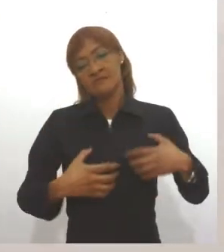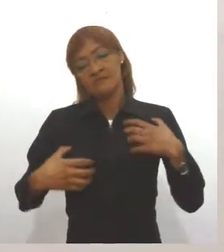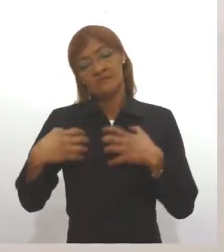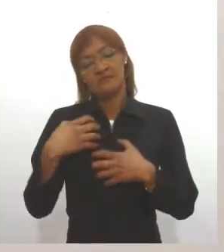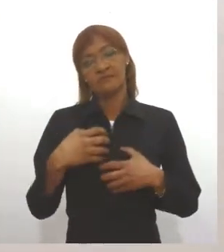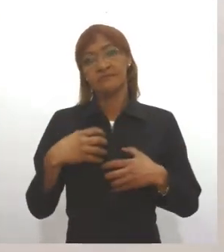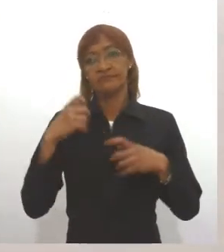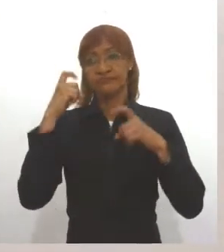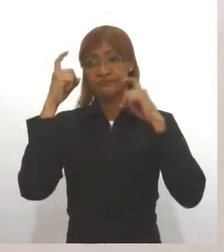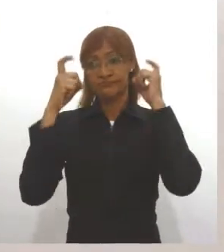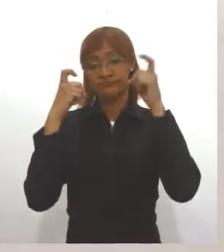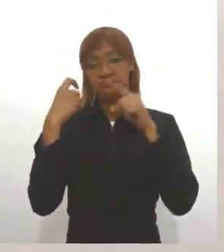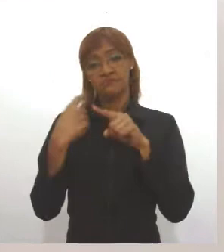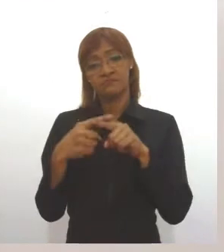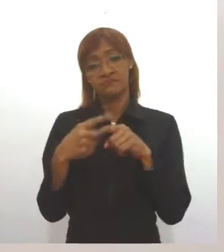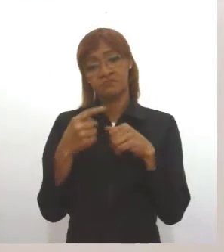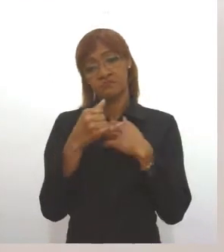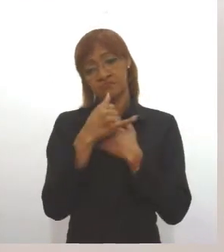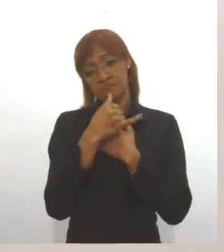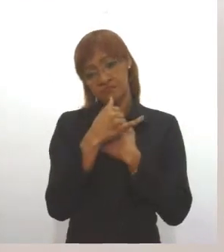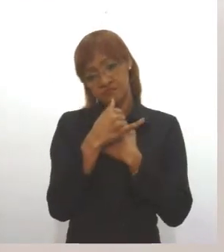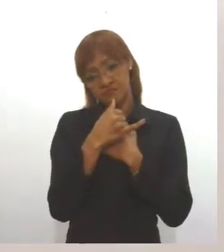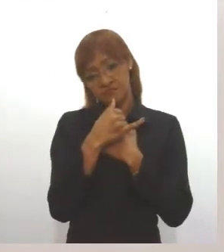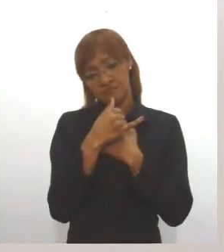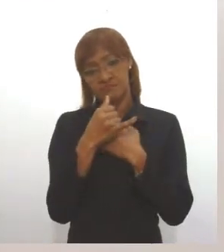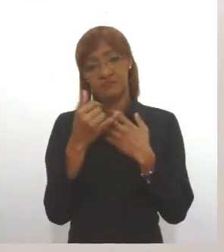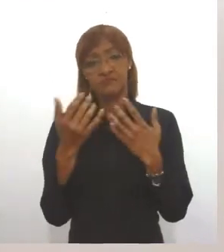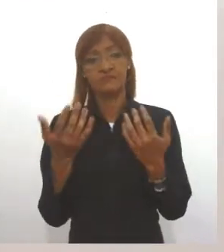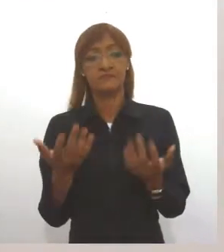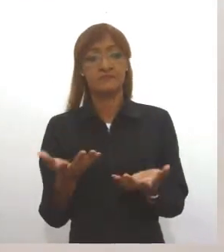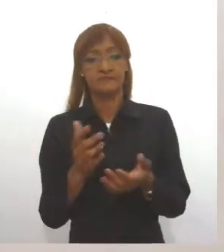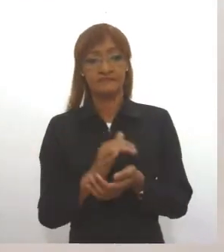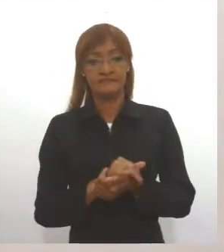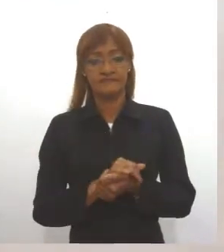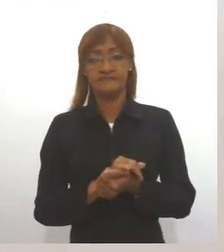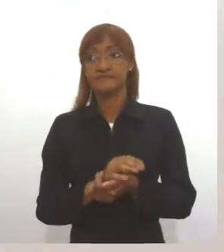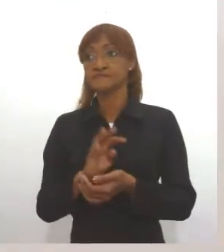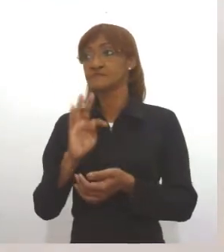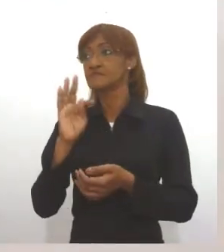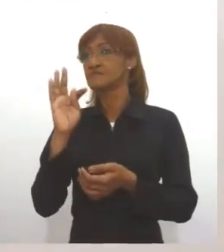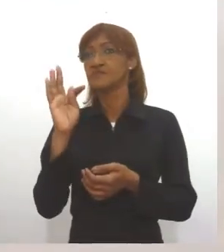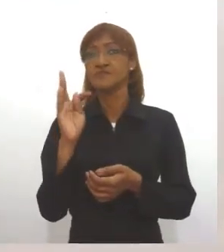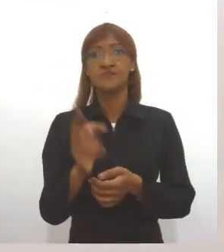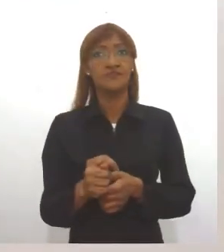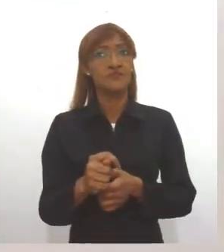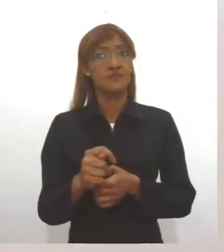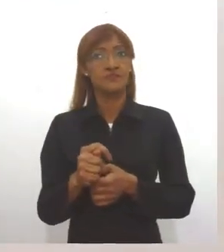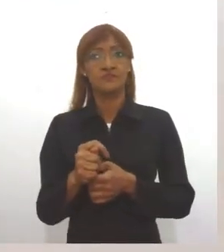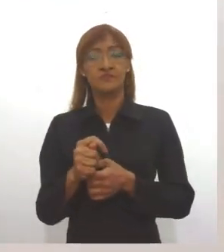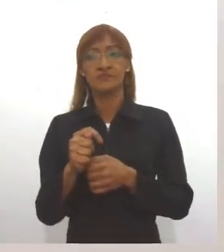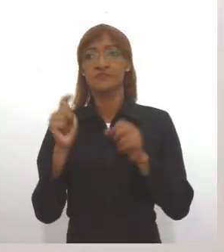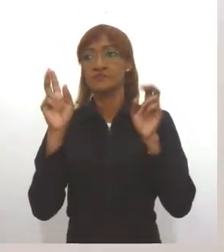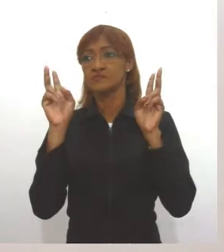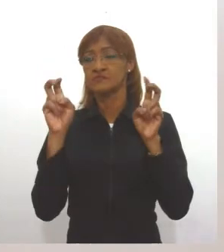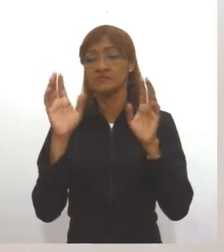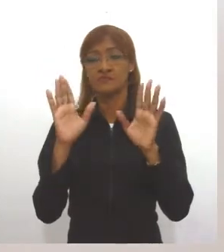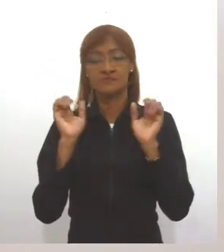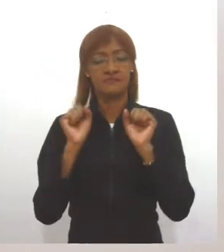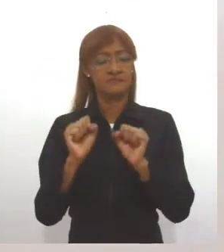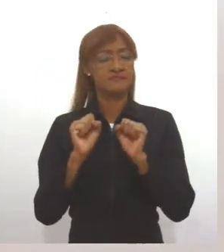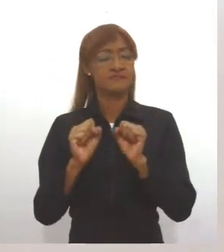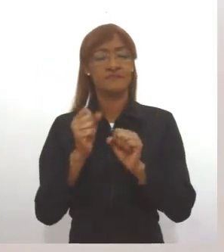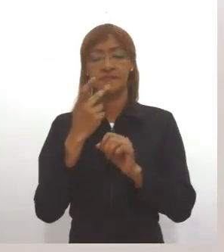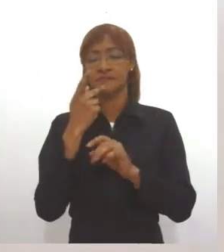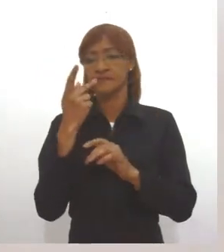preocupa, sobre suas tristezas, sobre solidão, enfim, sobre qualquer assunto que ela queira falar com o voluntário que tem o